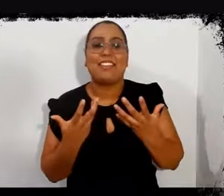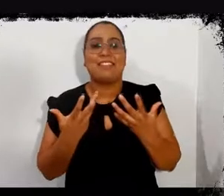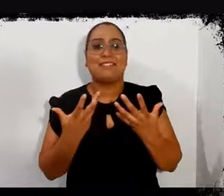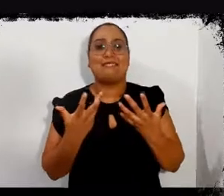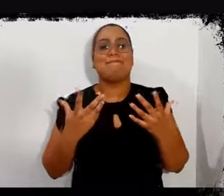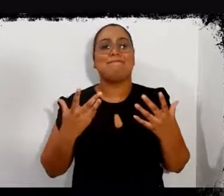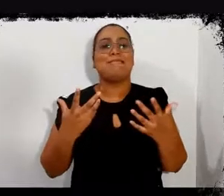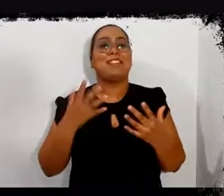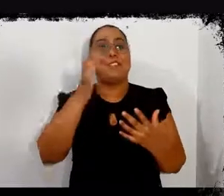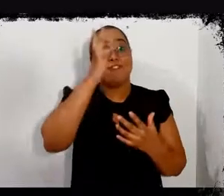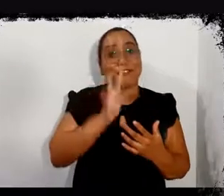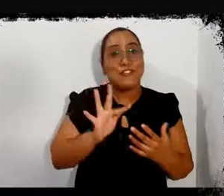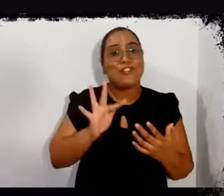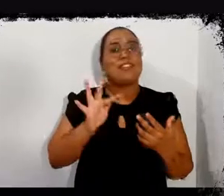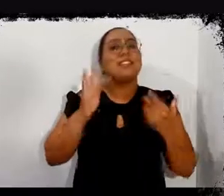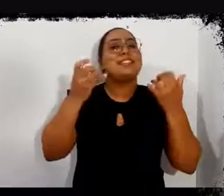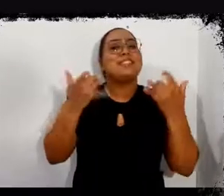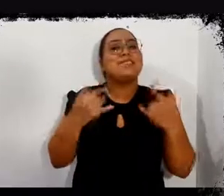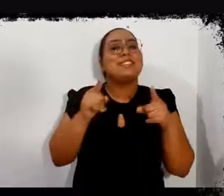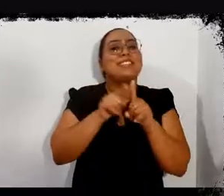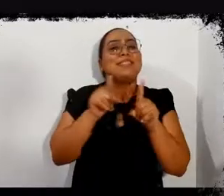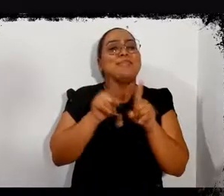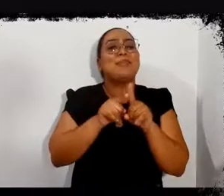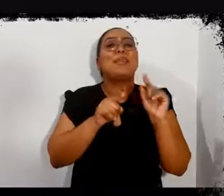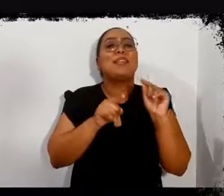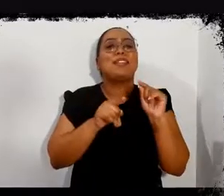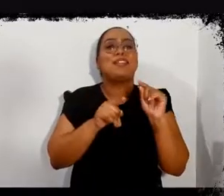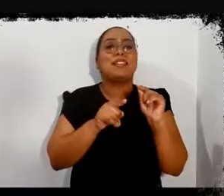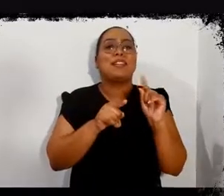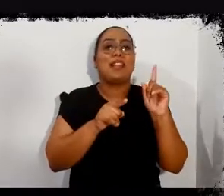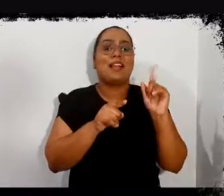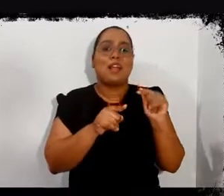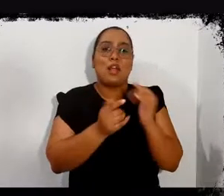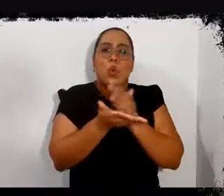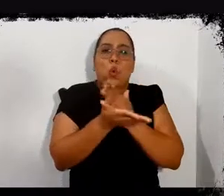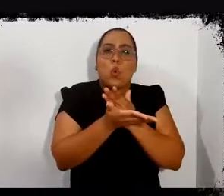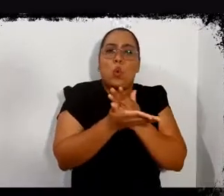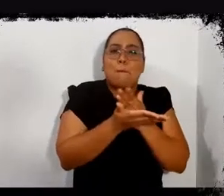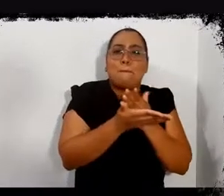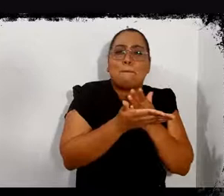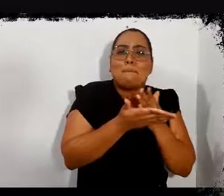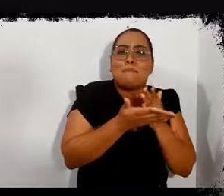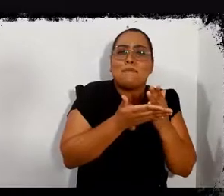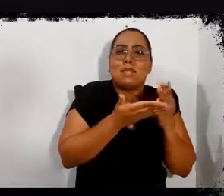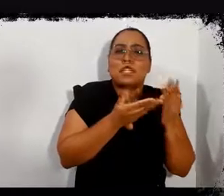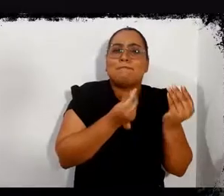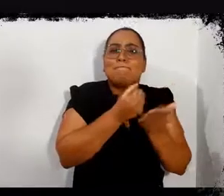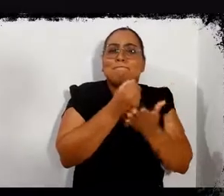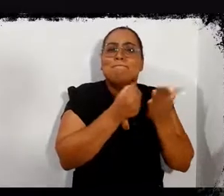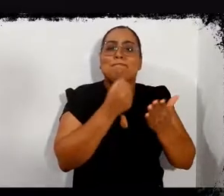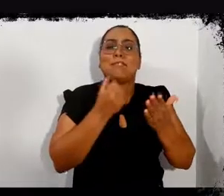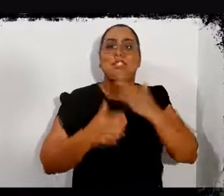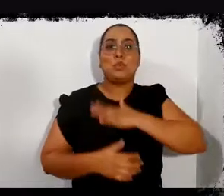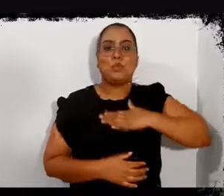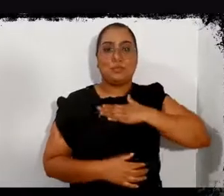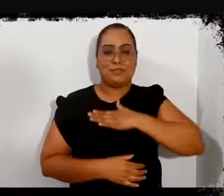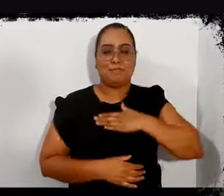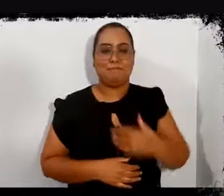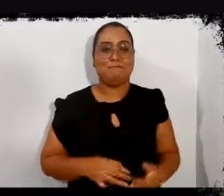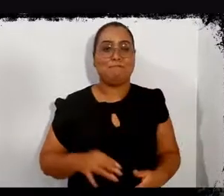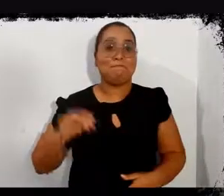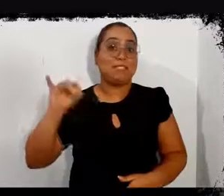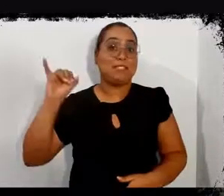interagir com o ambiente. O ego surge a partir da interação com o